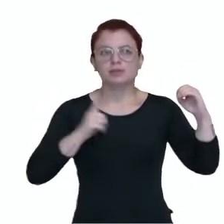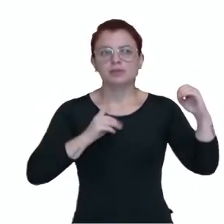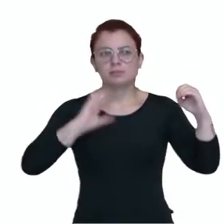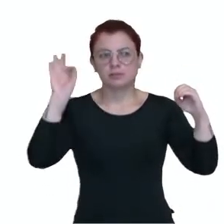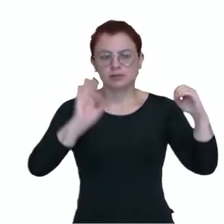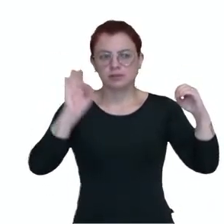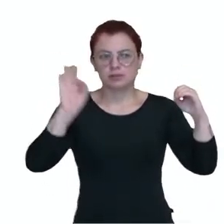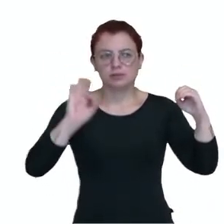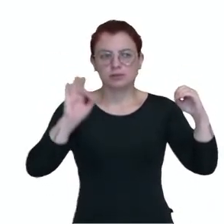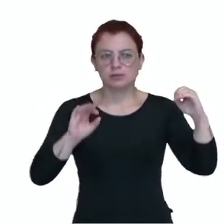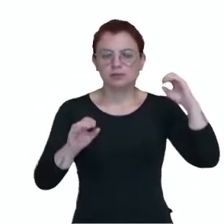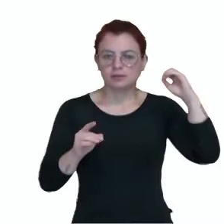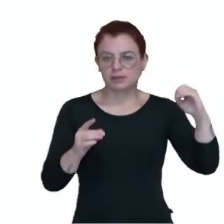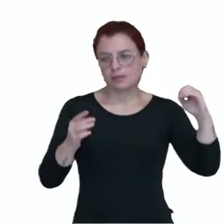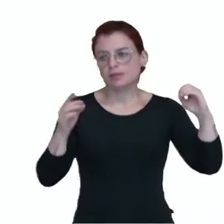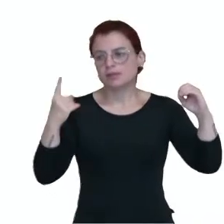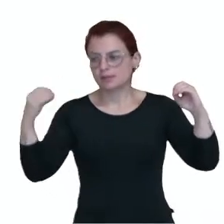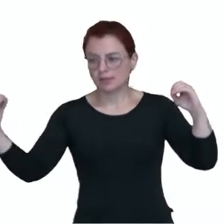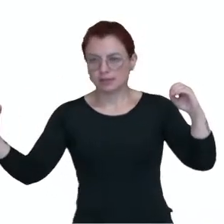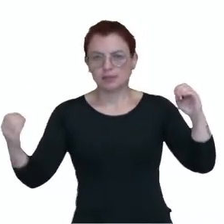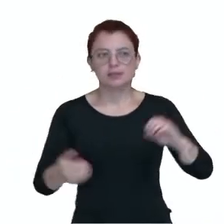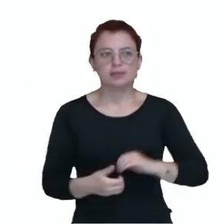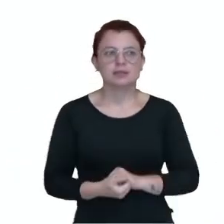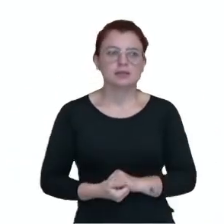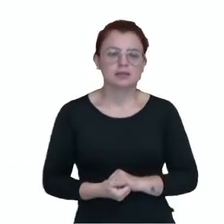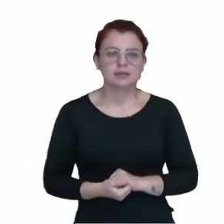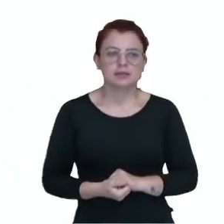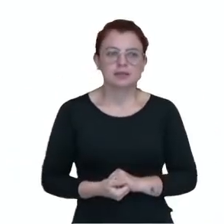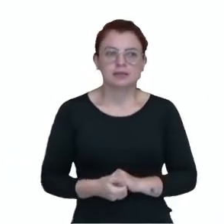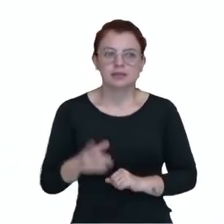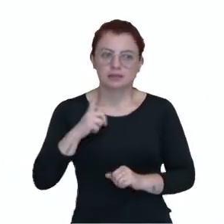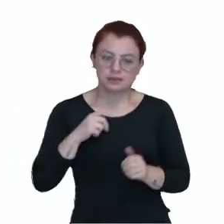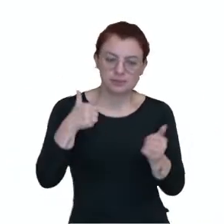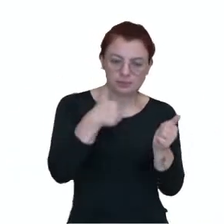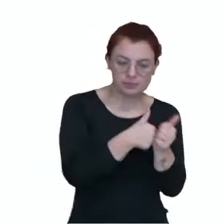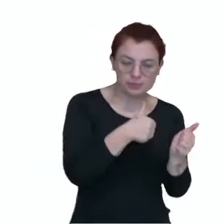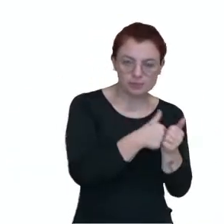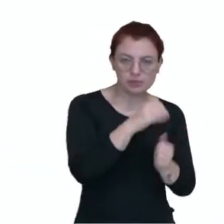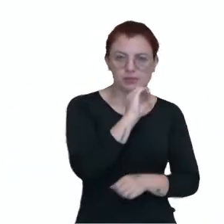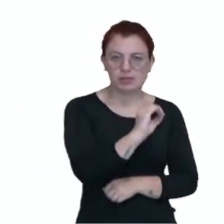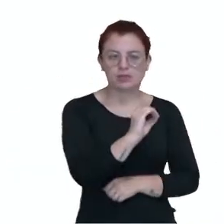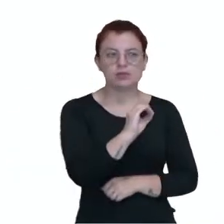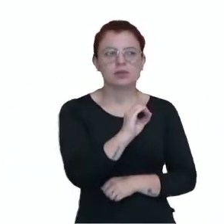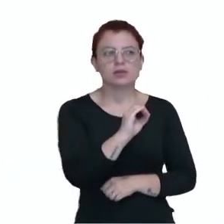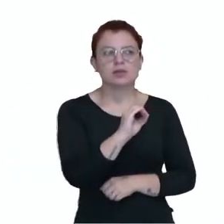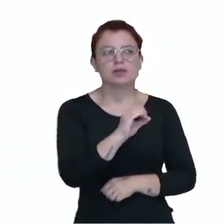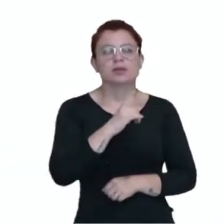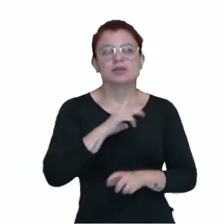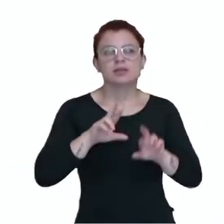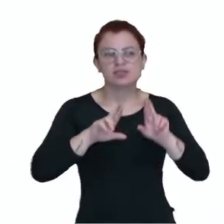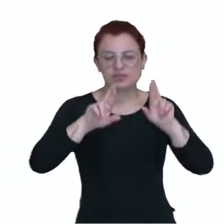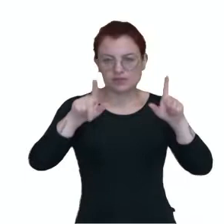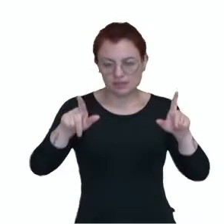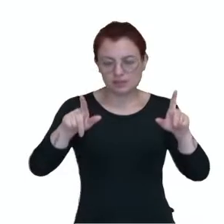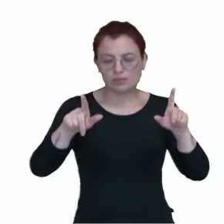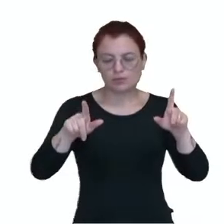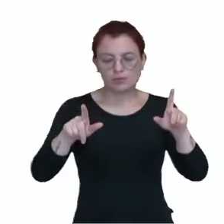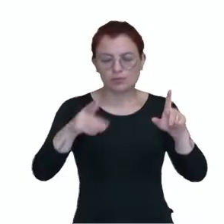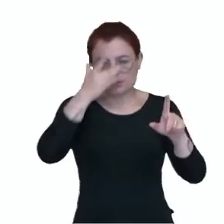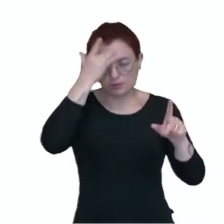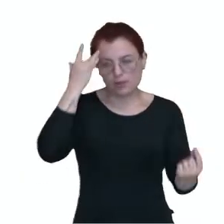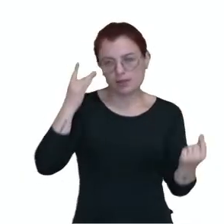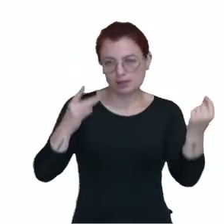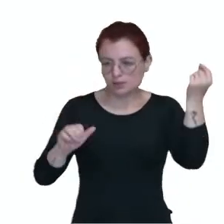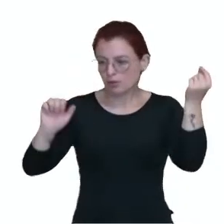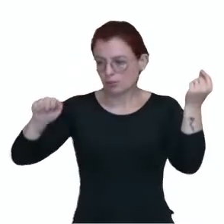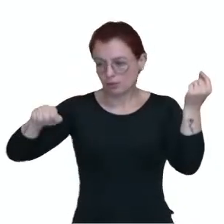pessoal, entre 0 e 100. Quanto mais próximo de zero, pessoal, significa que a diferença entre o quanto ganha